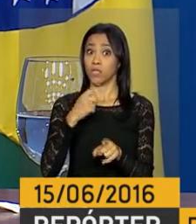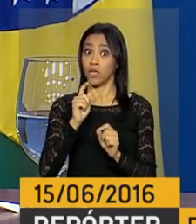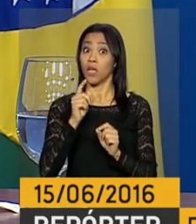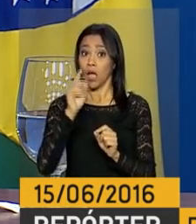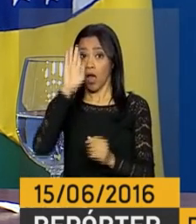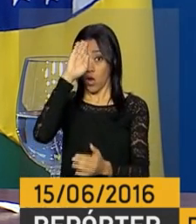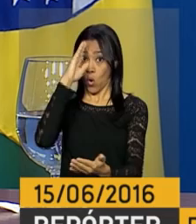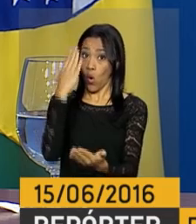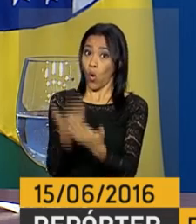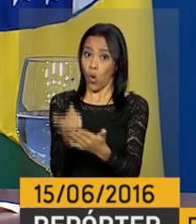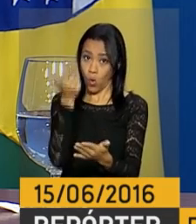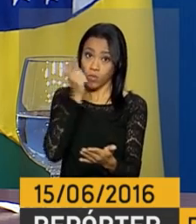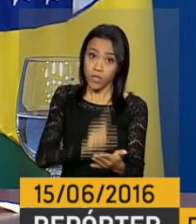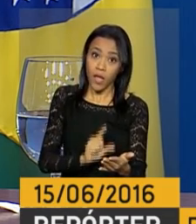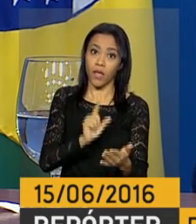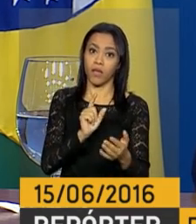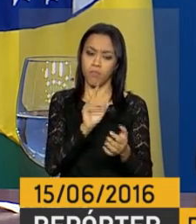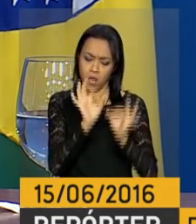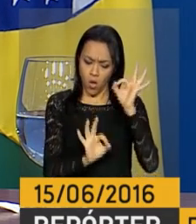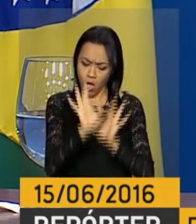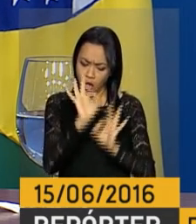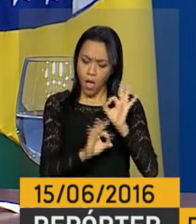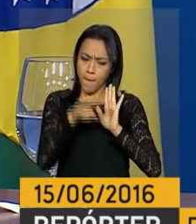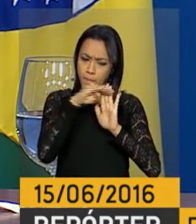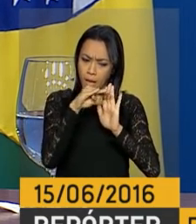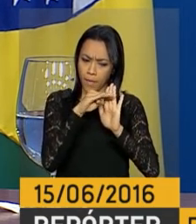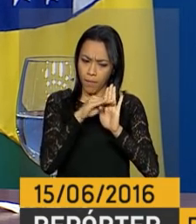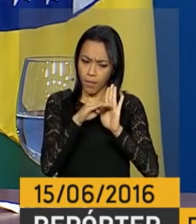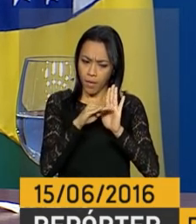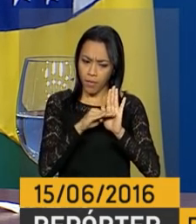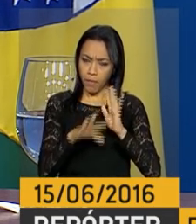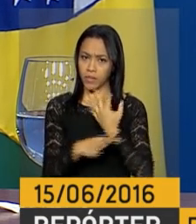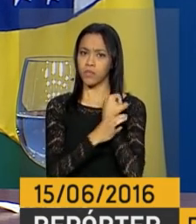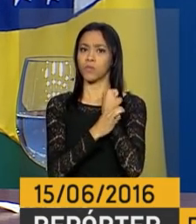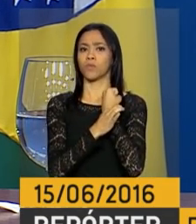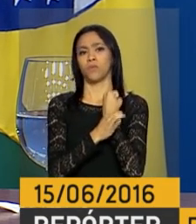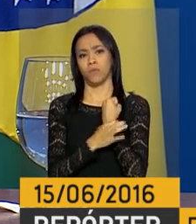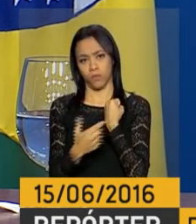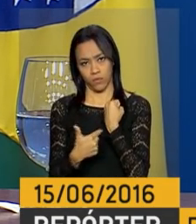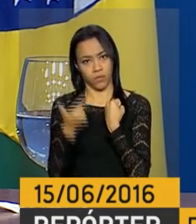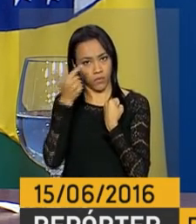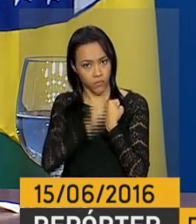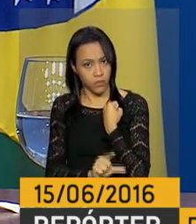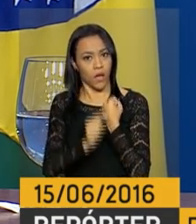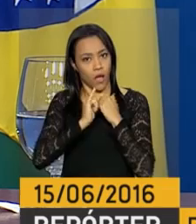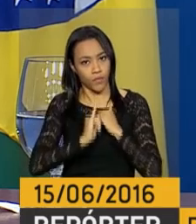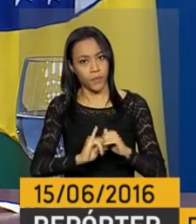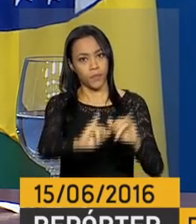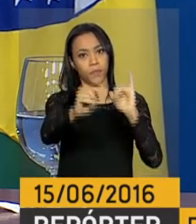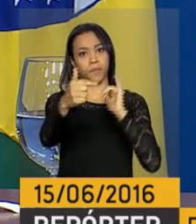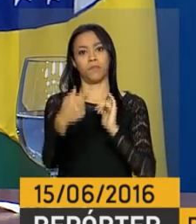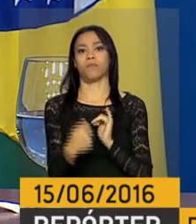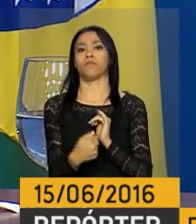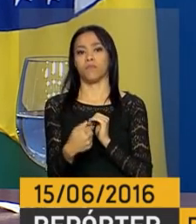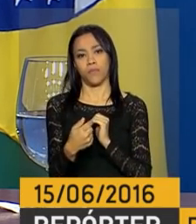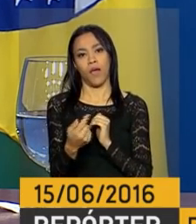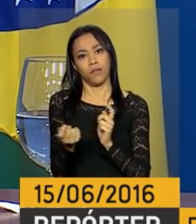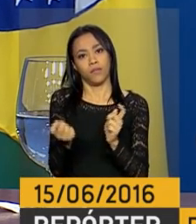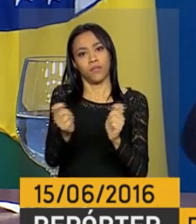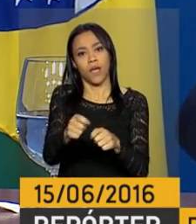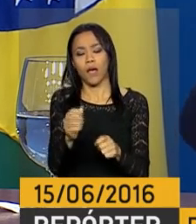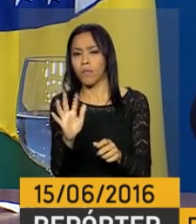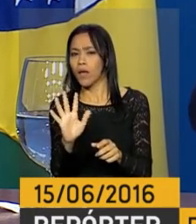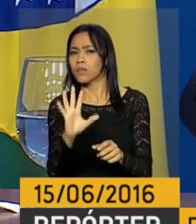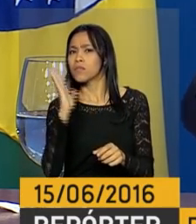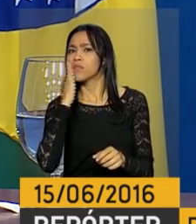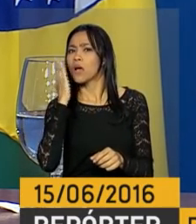pela credibilidade, pelas suas ações. A partir daí você começa a ter expectativas